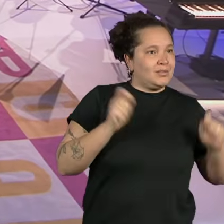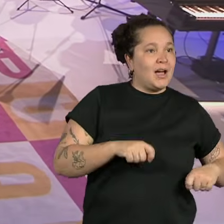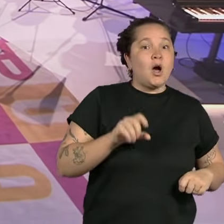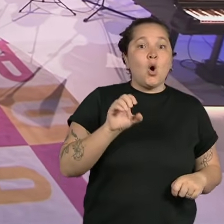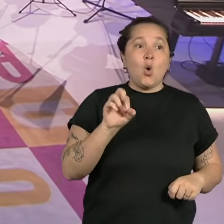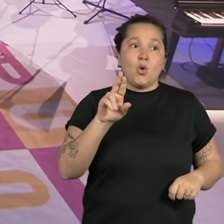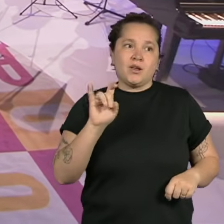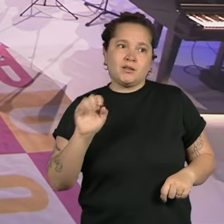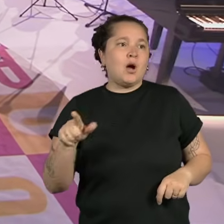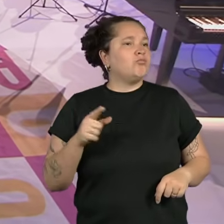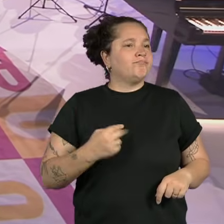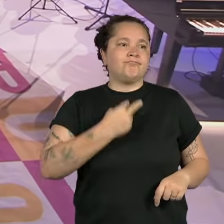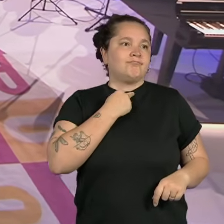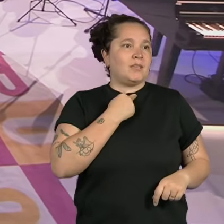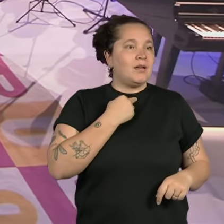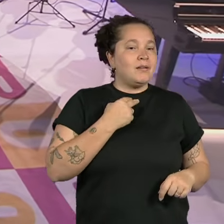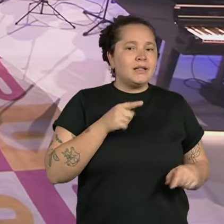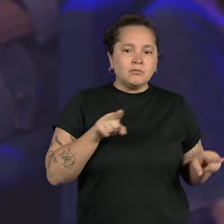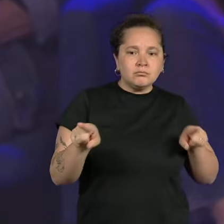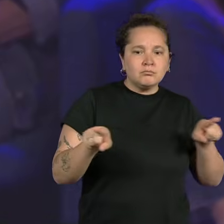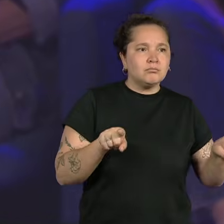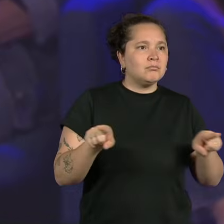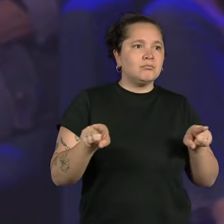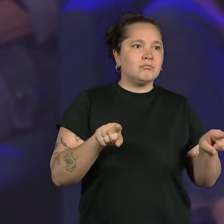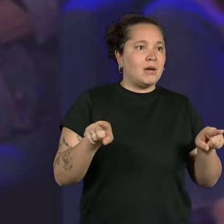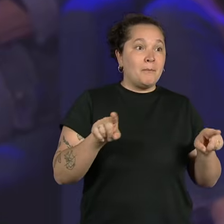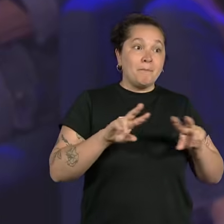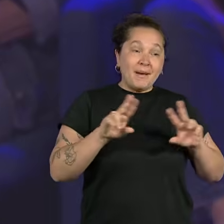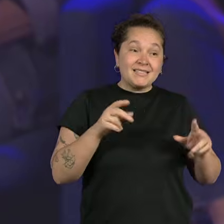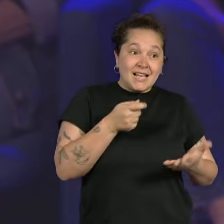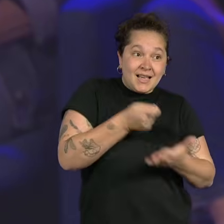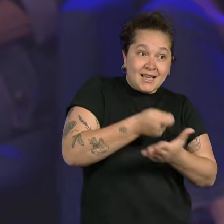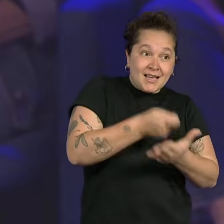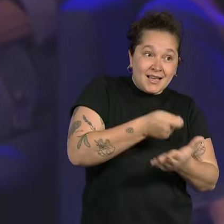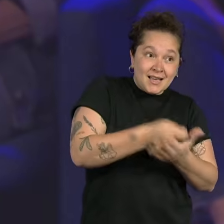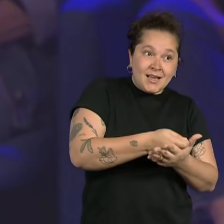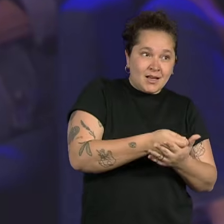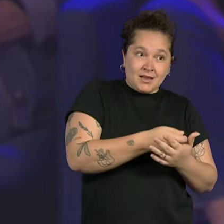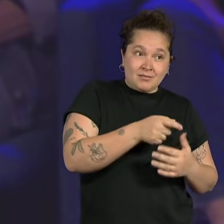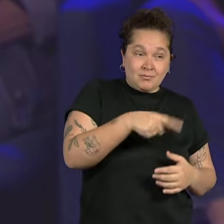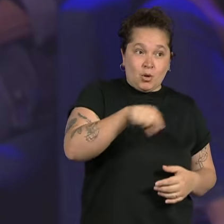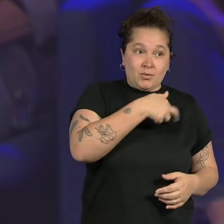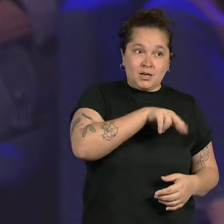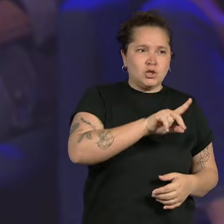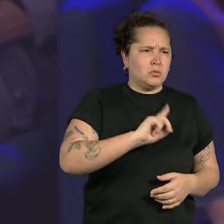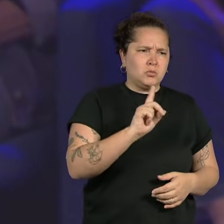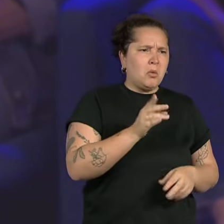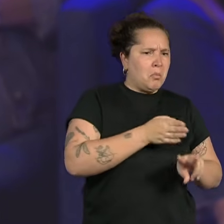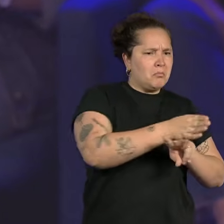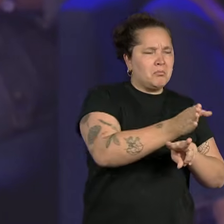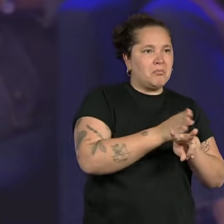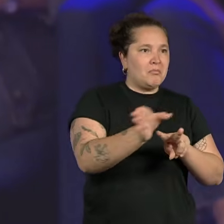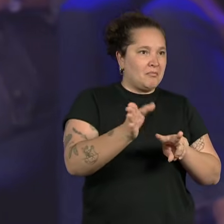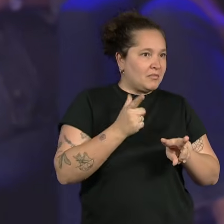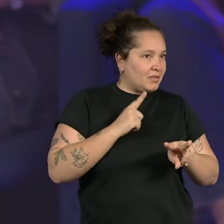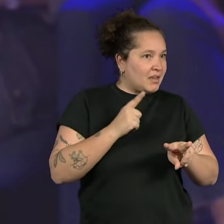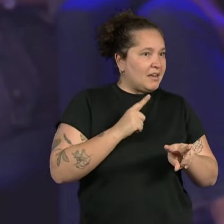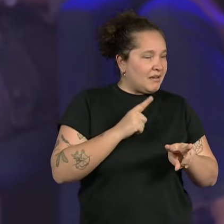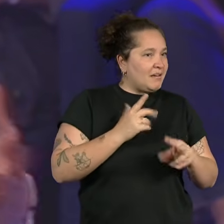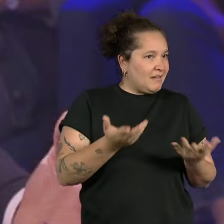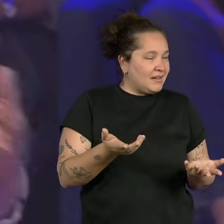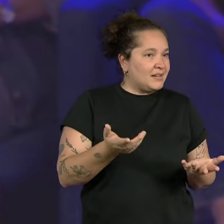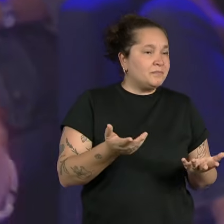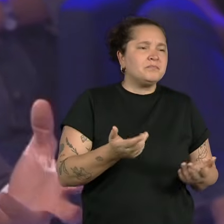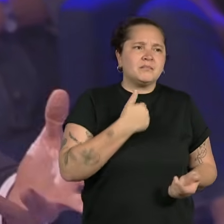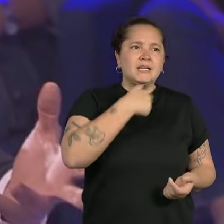forma diferente. Então, não é um dogma de fé isso, né? E aí vai... E é interessante, enfim, que...